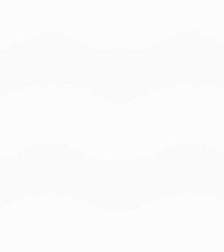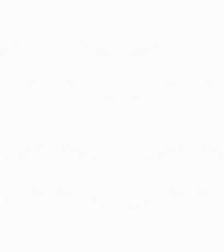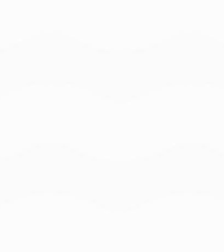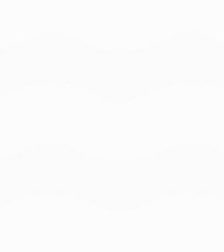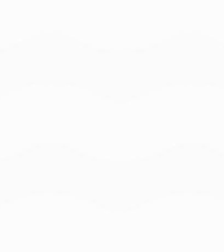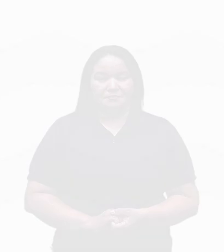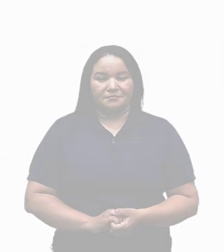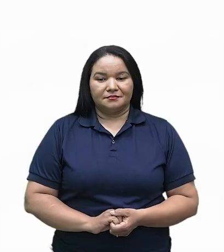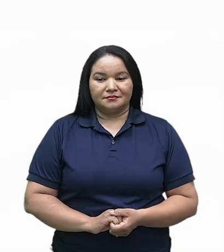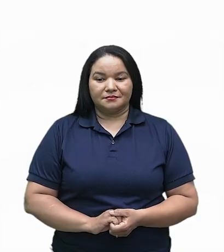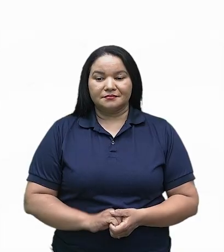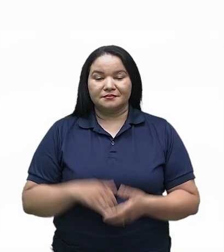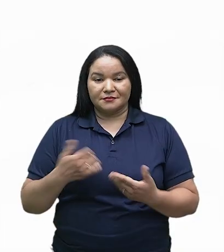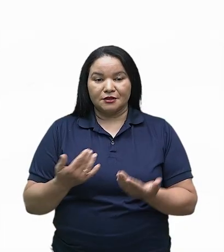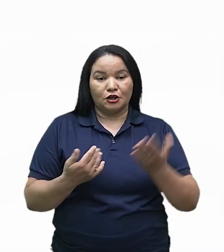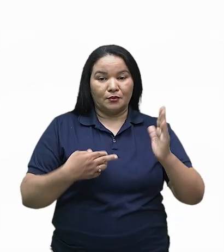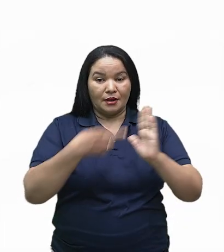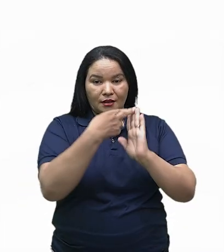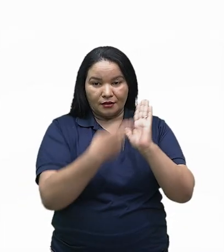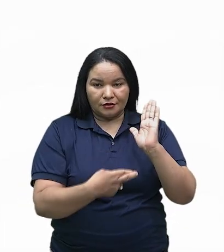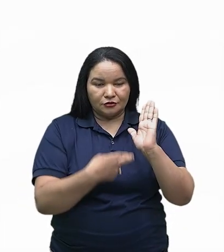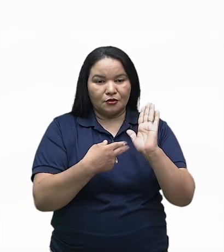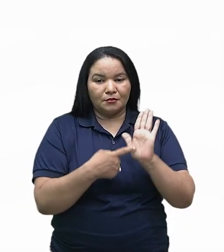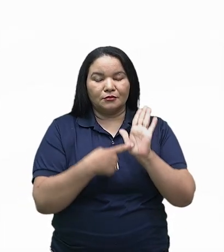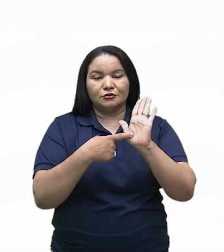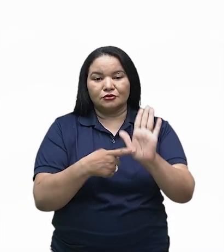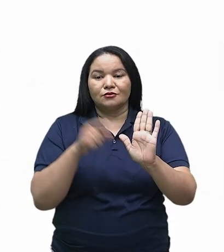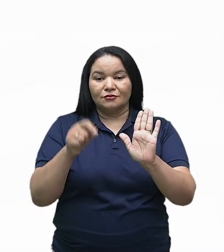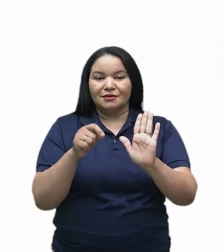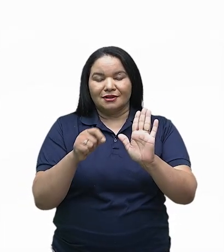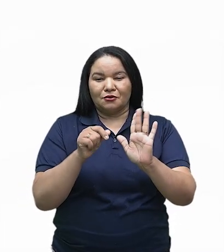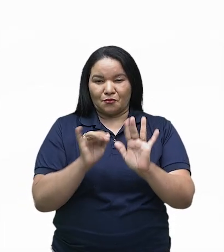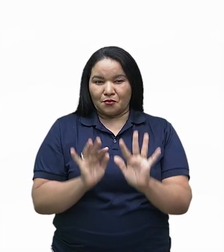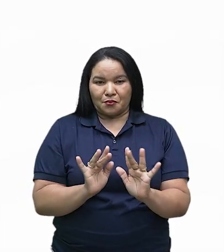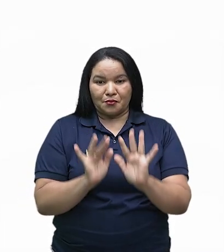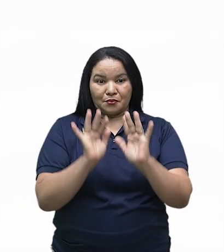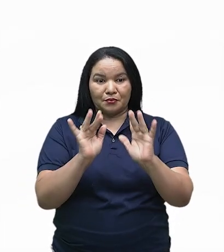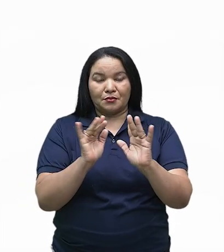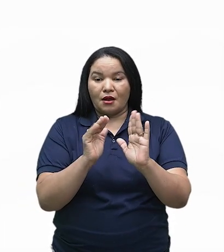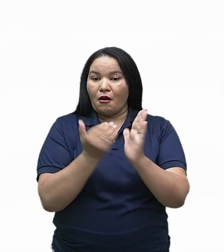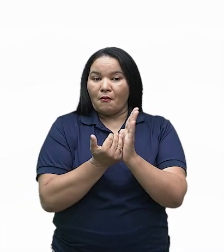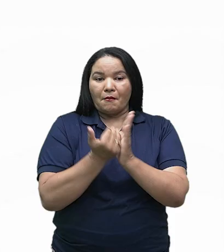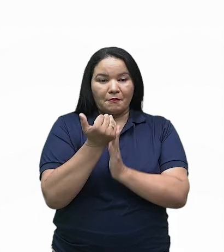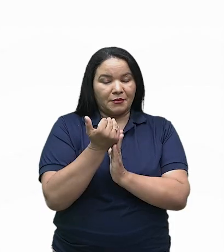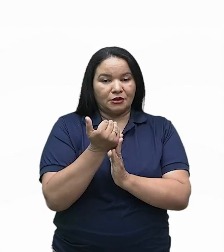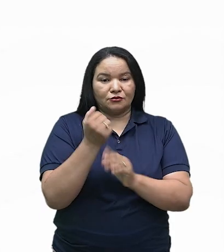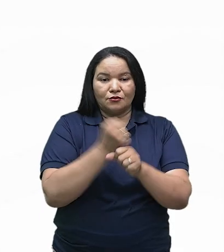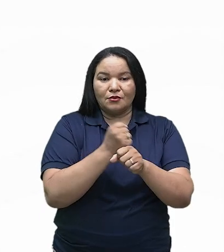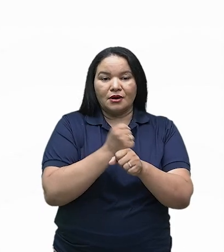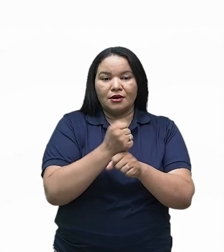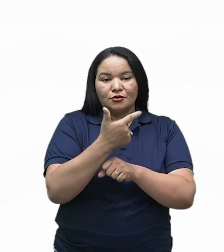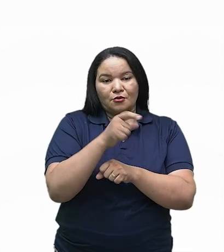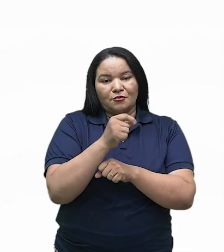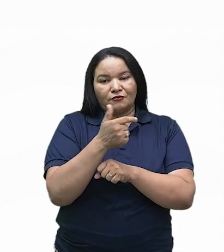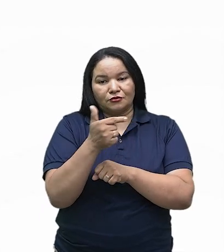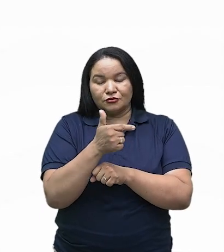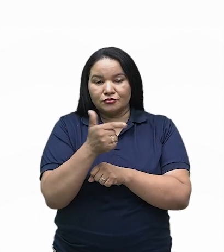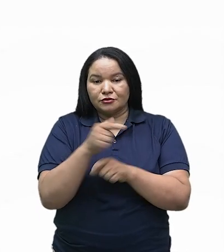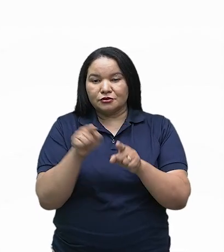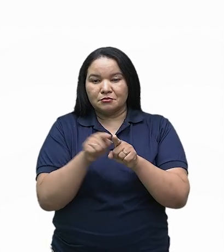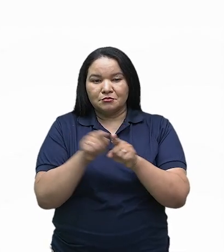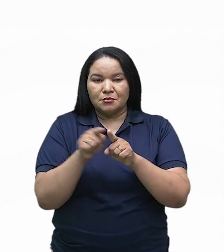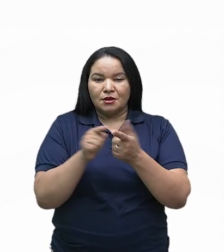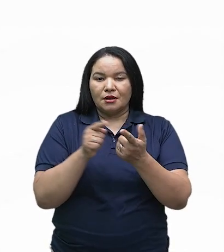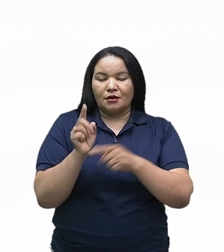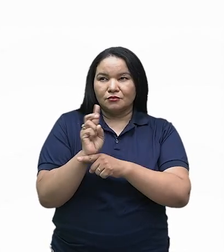relatório mostrou que esses gases eles alcançaram níveis recordes em 2022 e dados de monitoramento